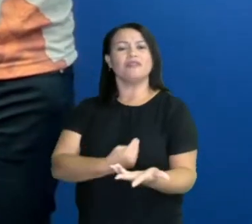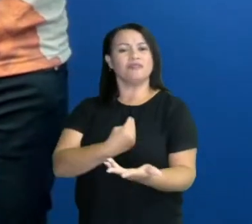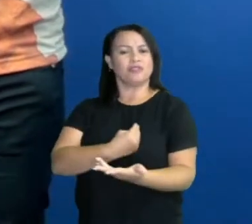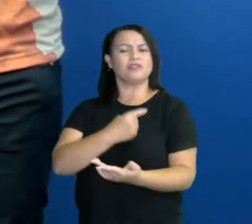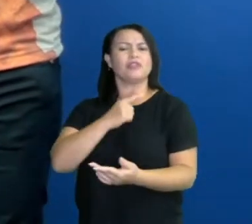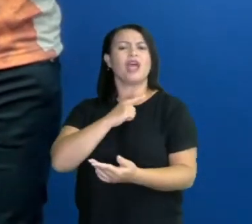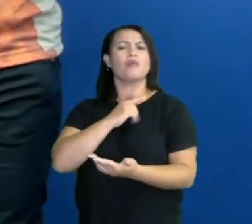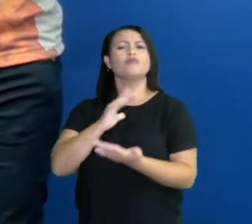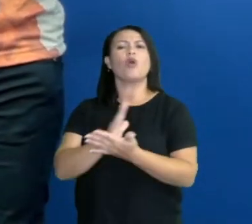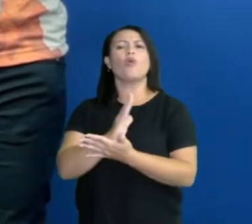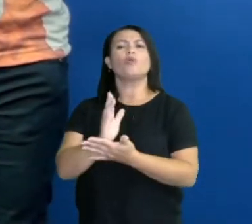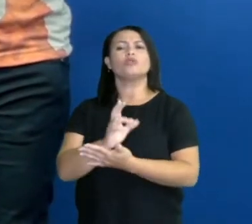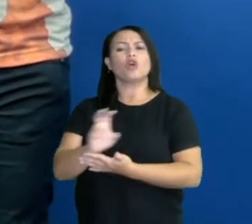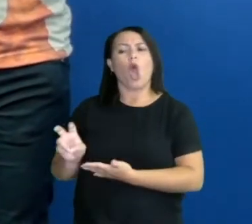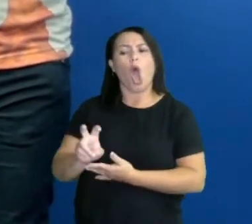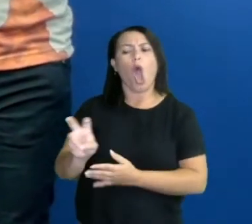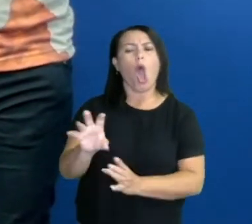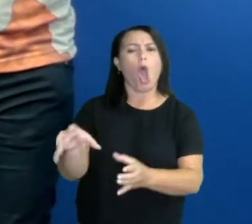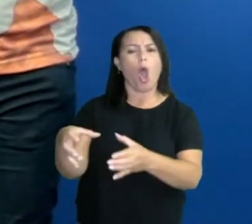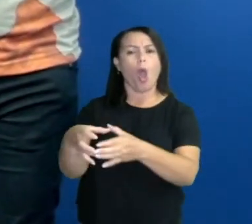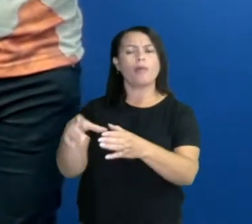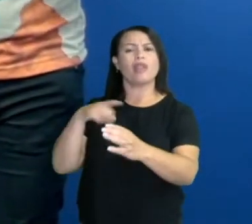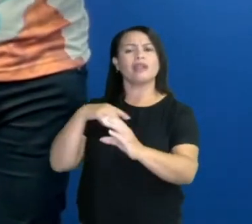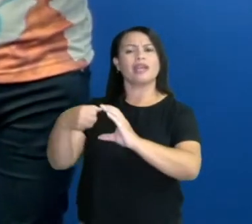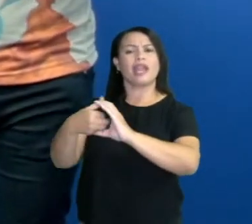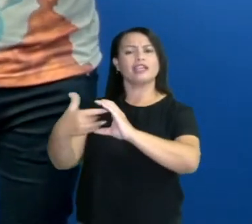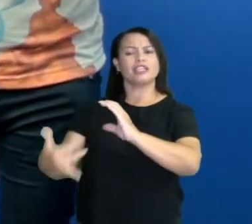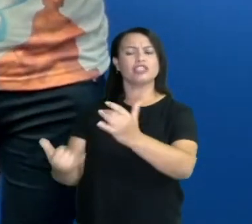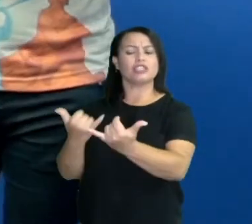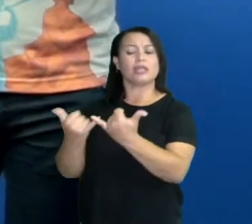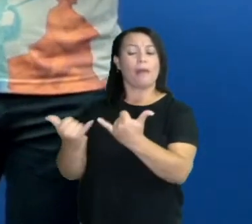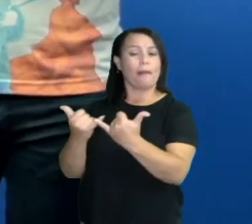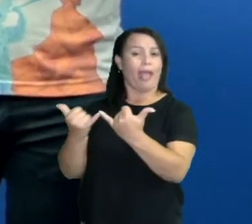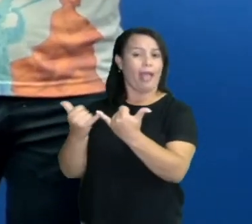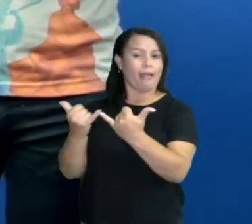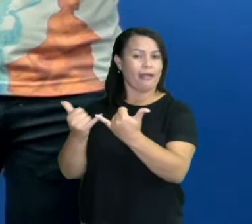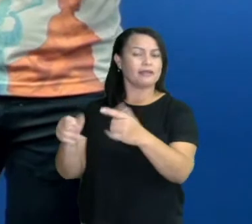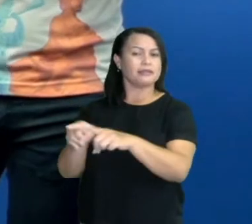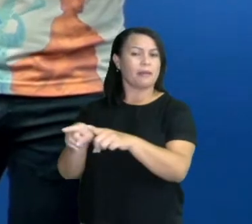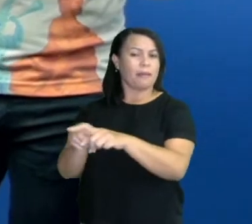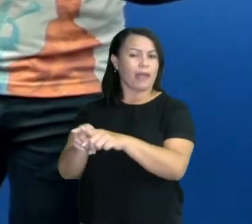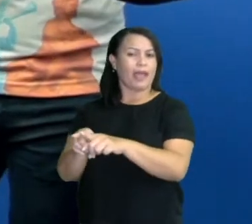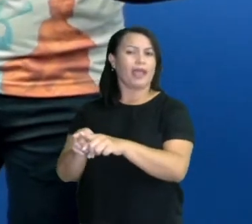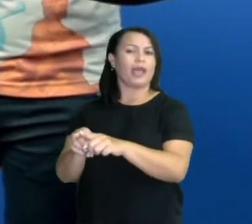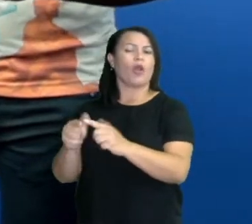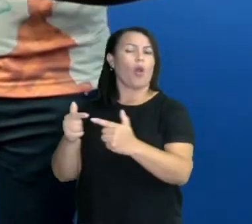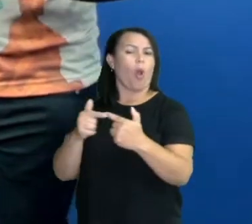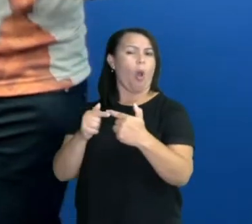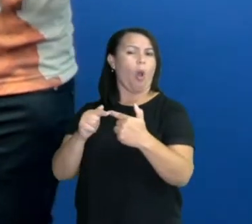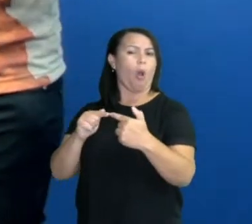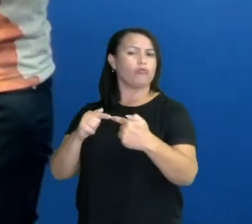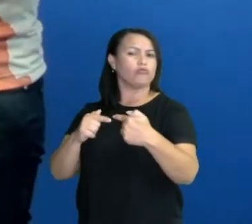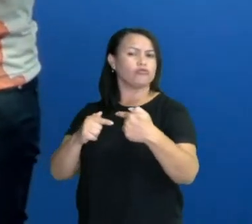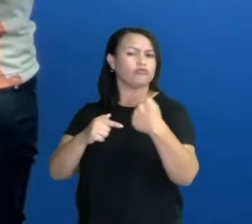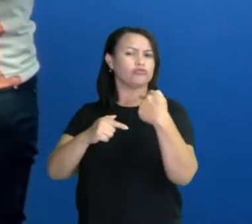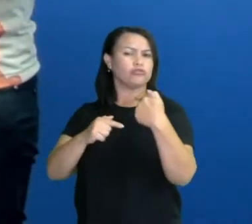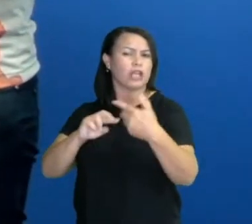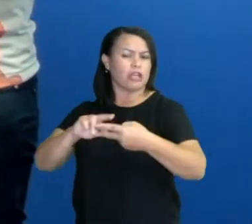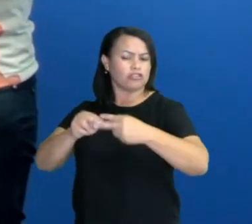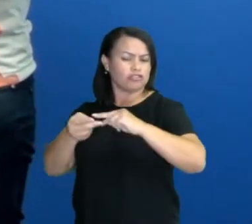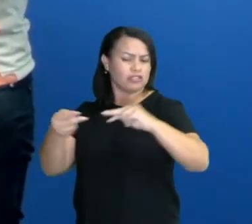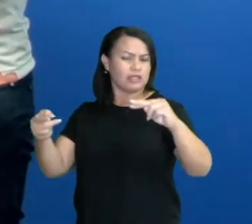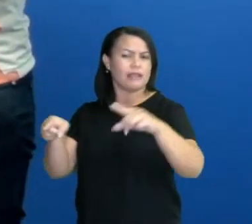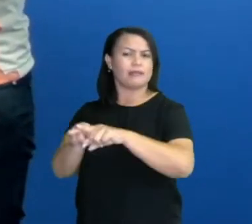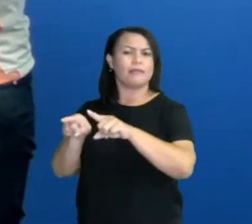de cobras que possuem características semelhantes, tanto físicas como genéticas, como eu falei agora há pouco, e